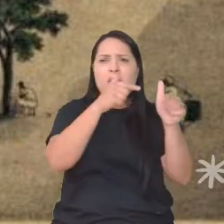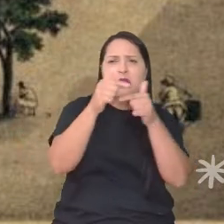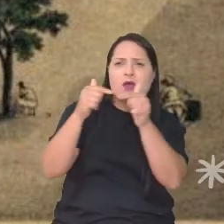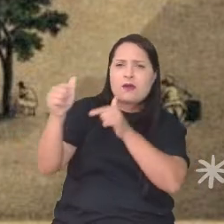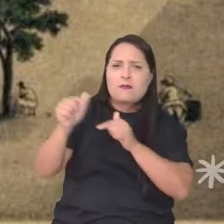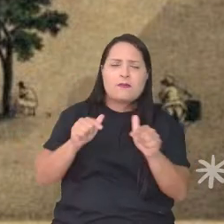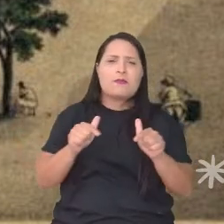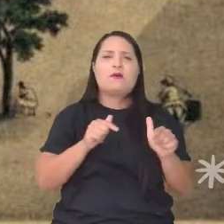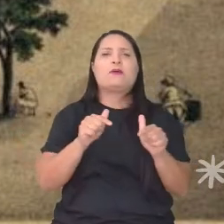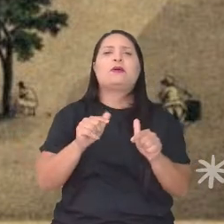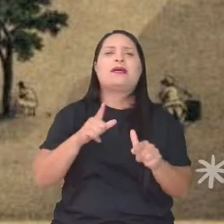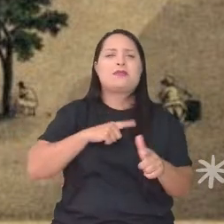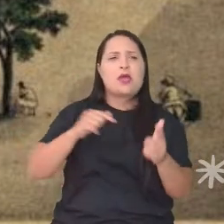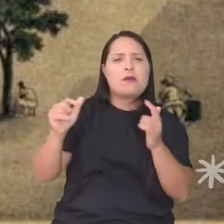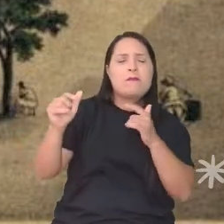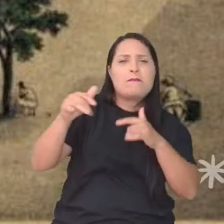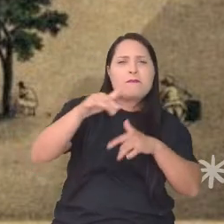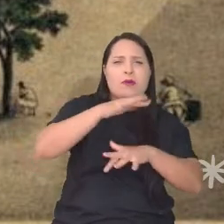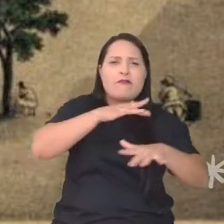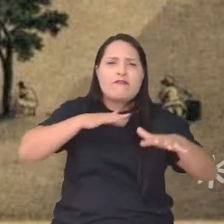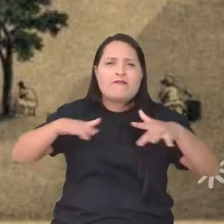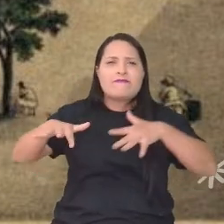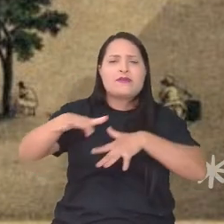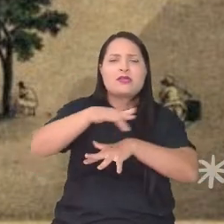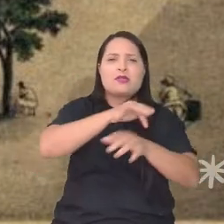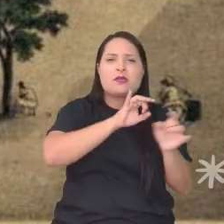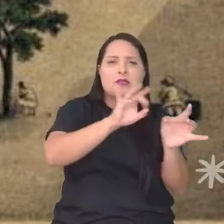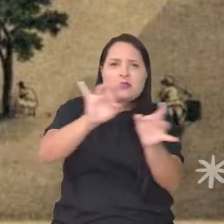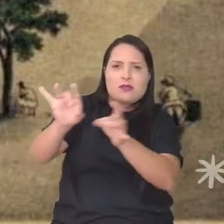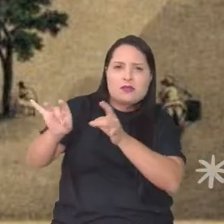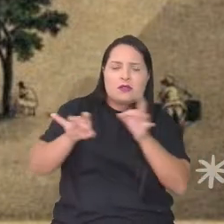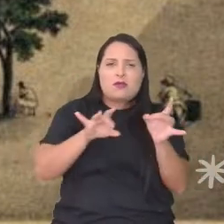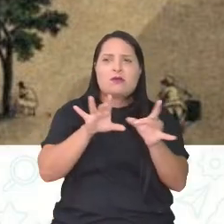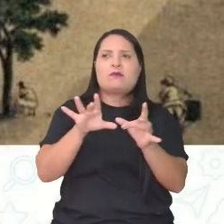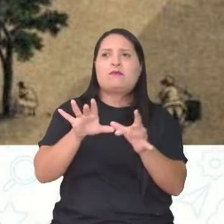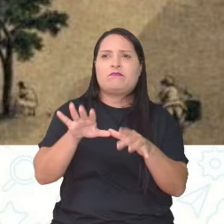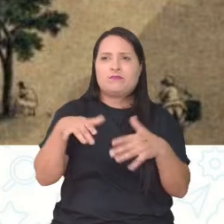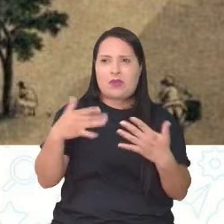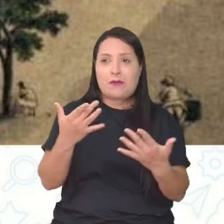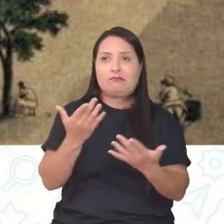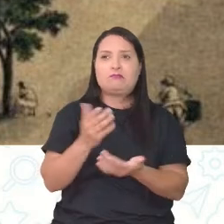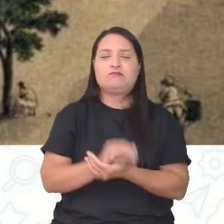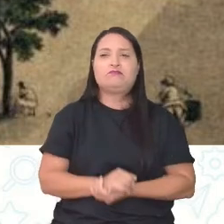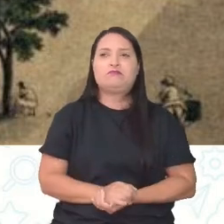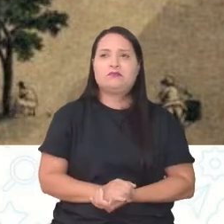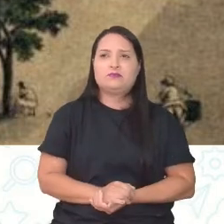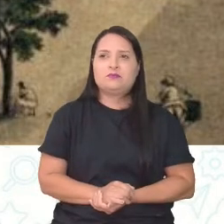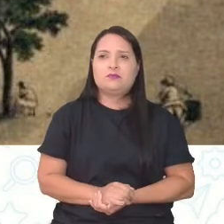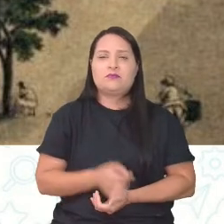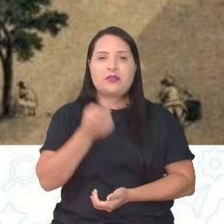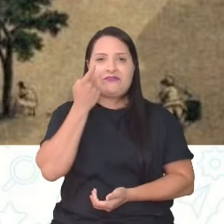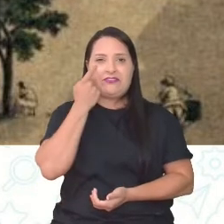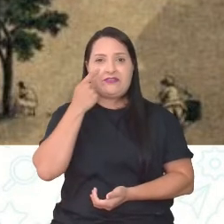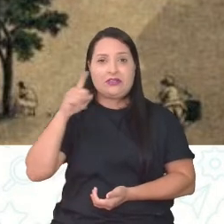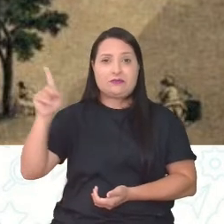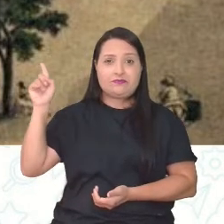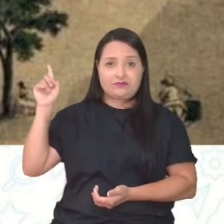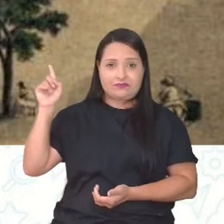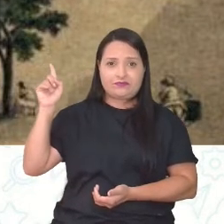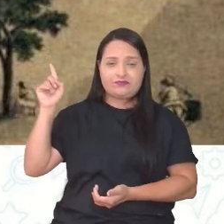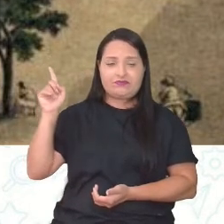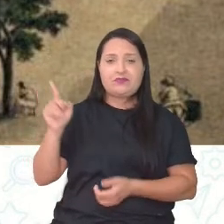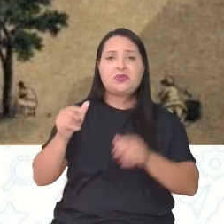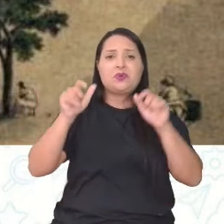trabalhando, vendo que há uma movimentação de comércio ali, né? Então, olha só. Vejam aí, o local